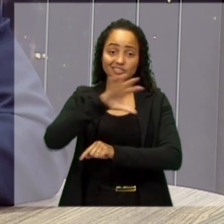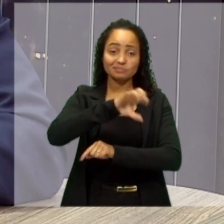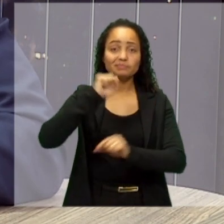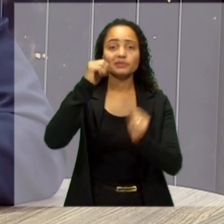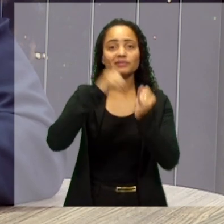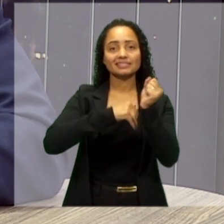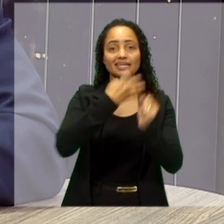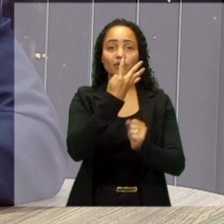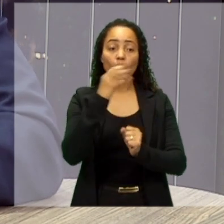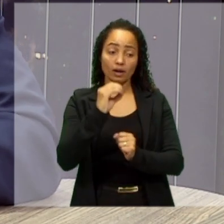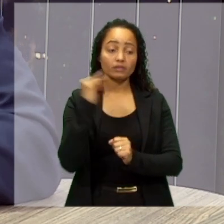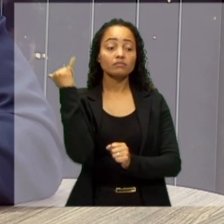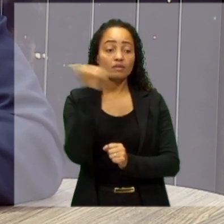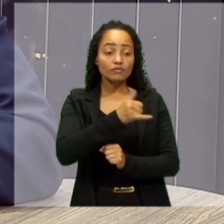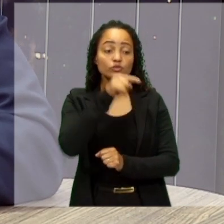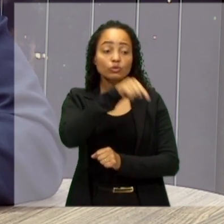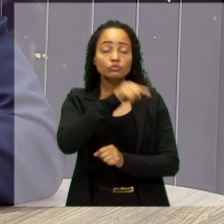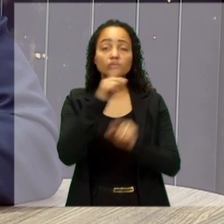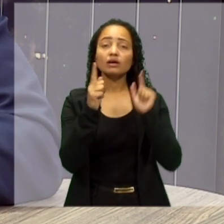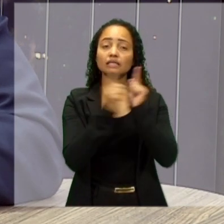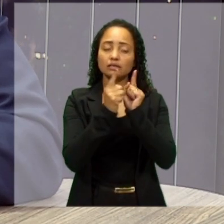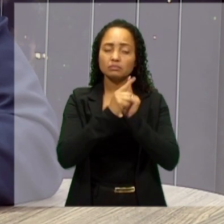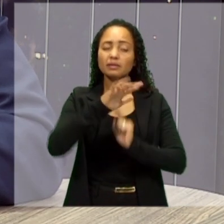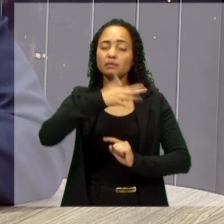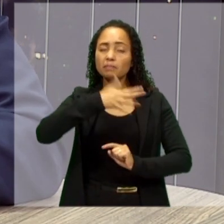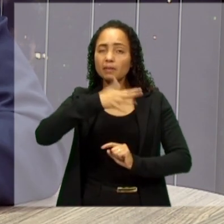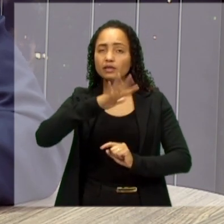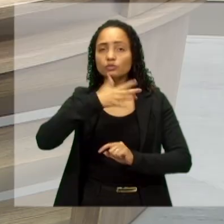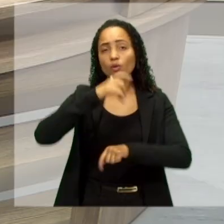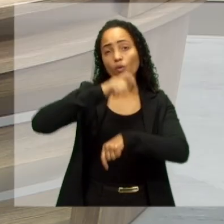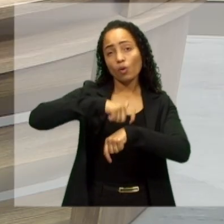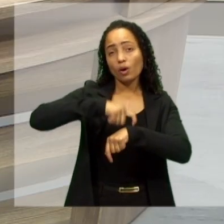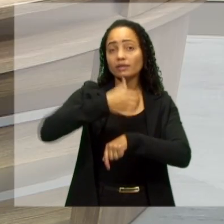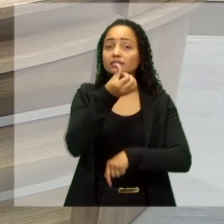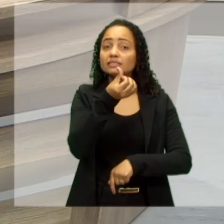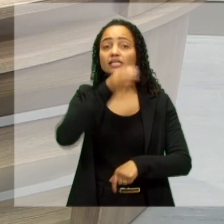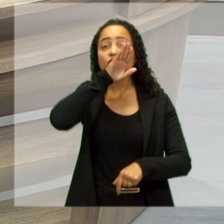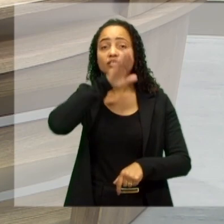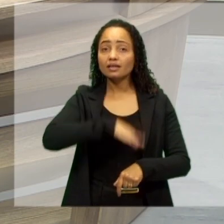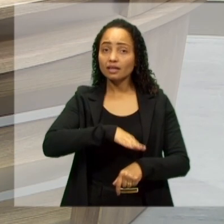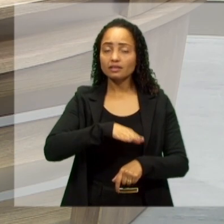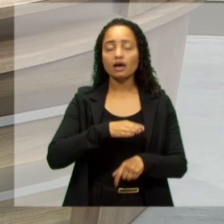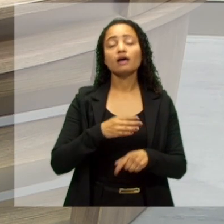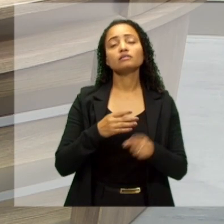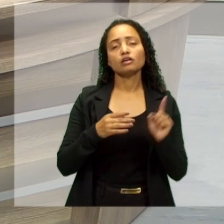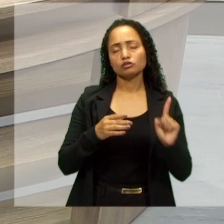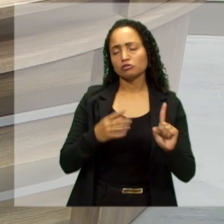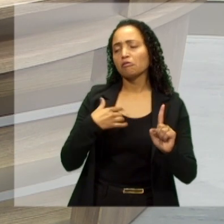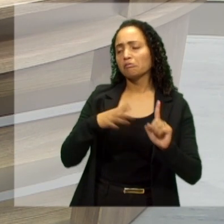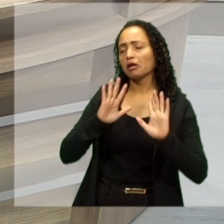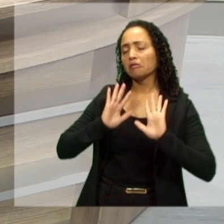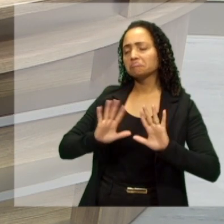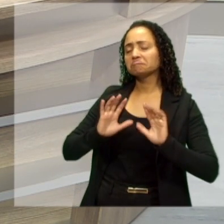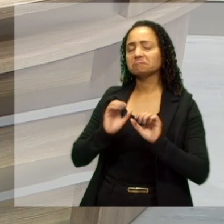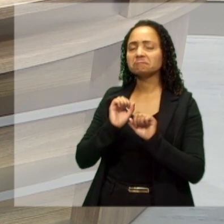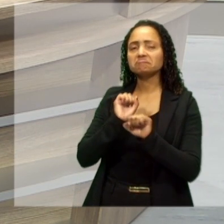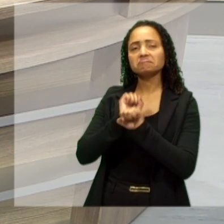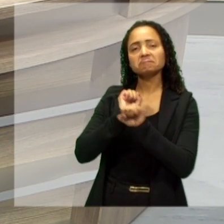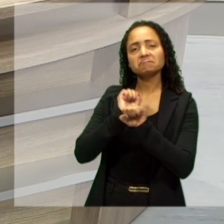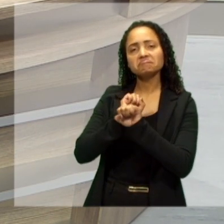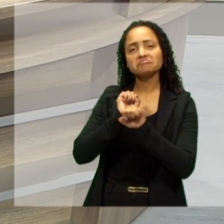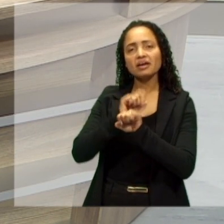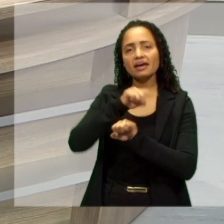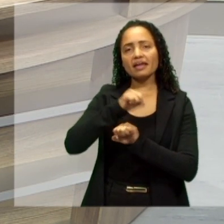já antecipo para ela, o seu atendimento vai ser por volta das 18 horas. Então, ela fica com uma autonomia maior